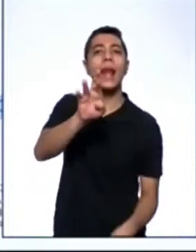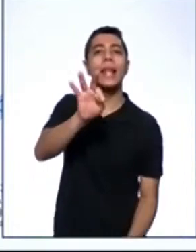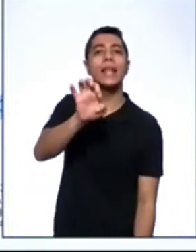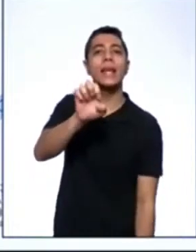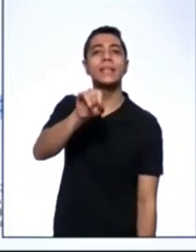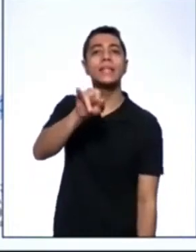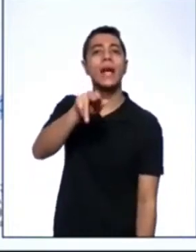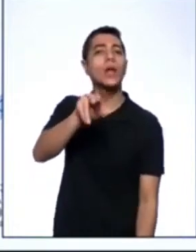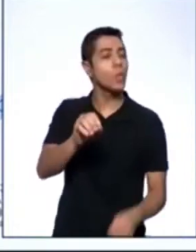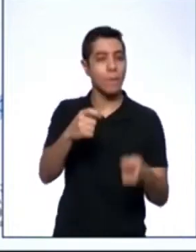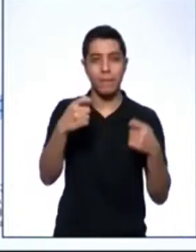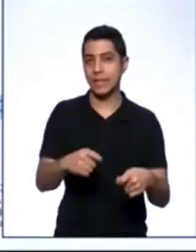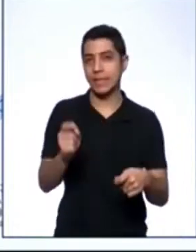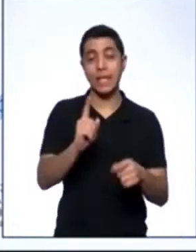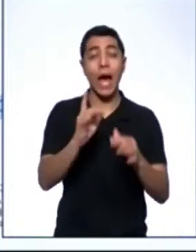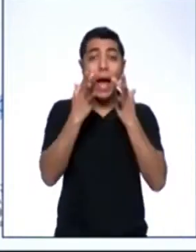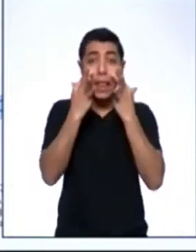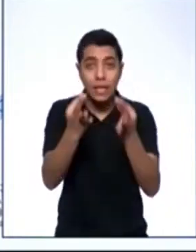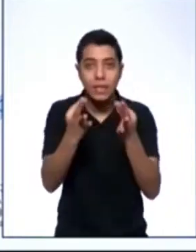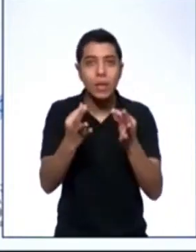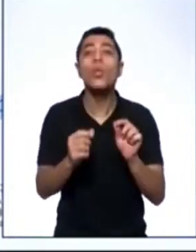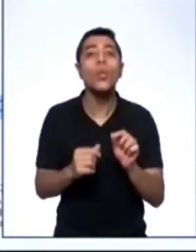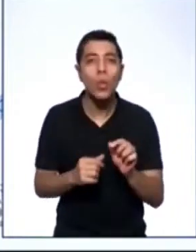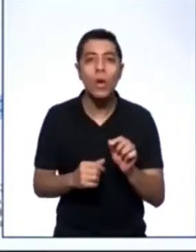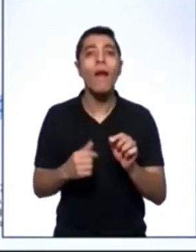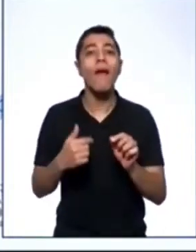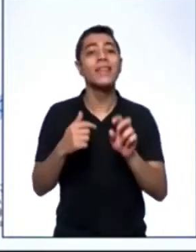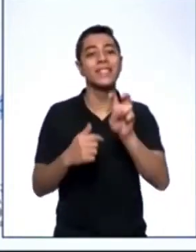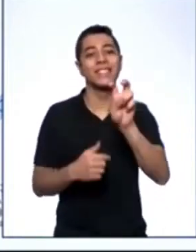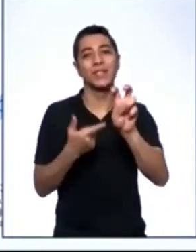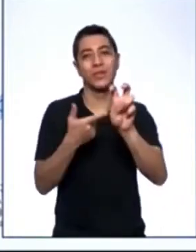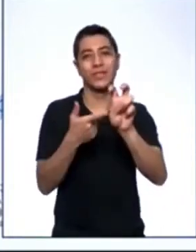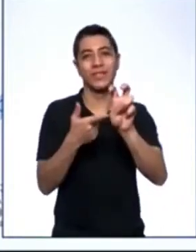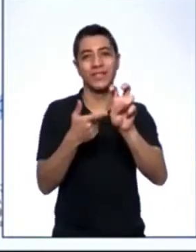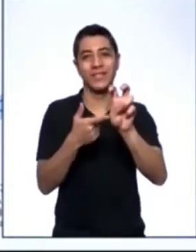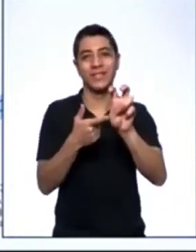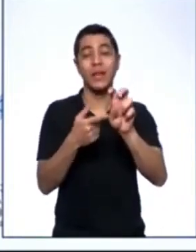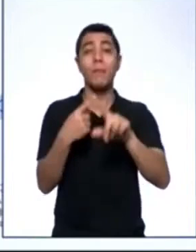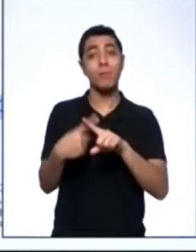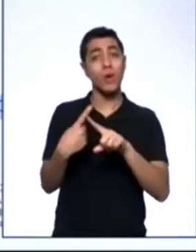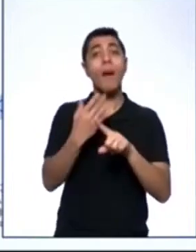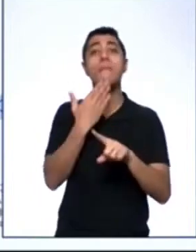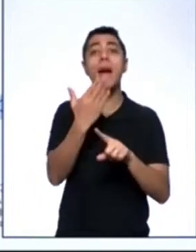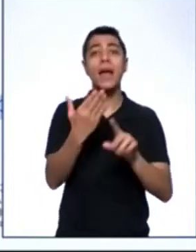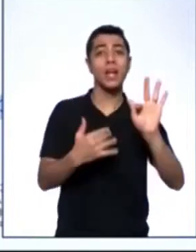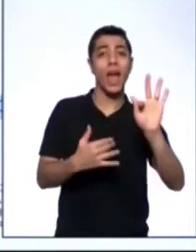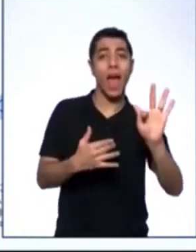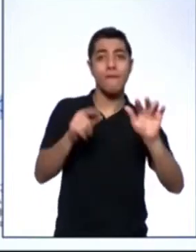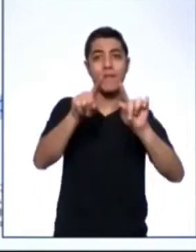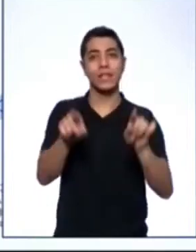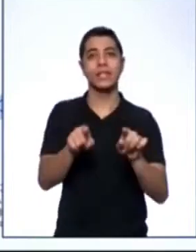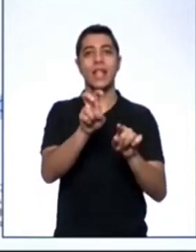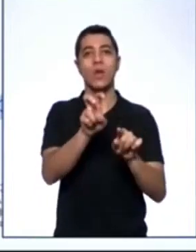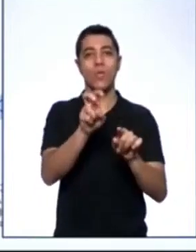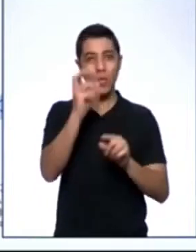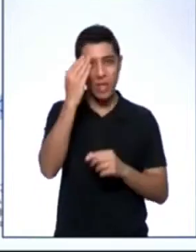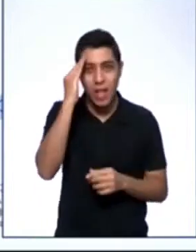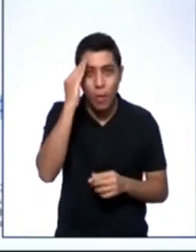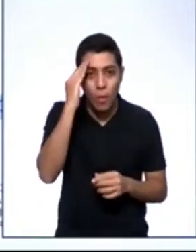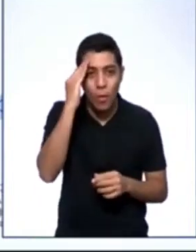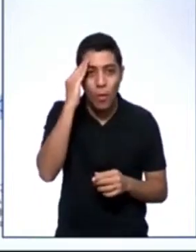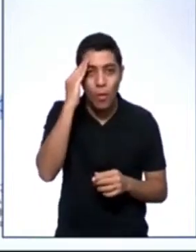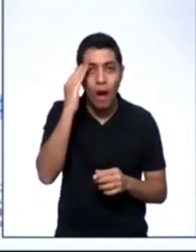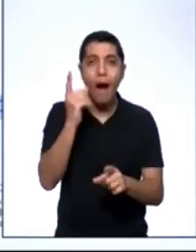cinco porque eu quero fd5 então é o par ordenado 5y vai me ajuda